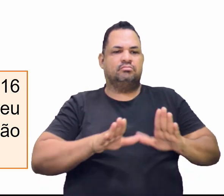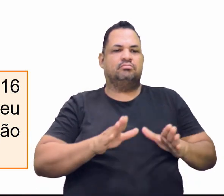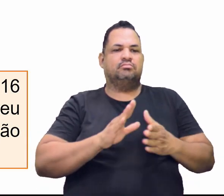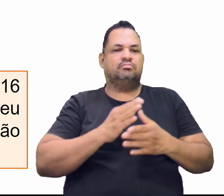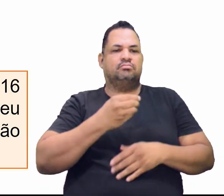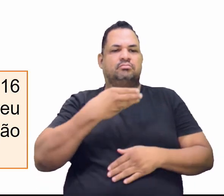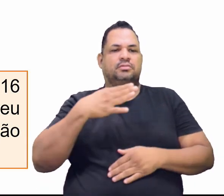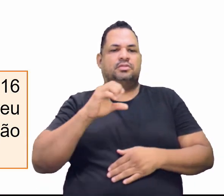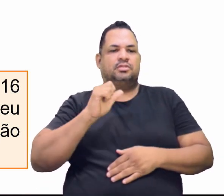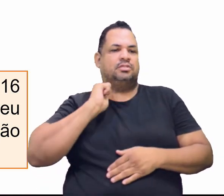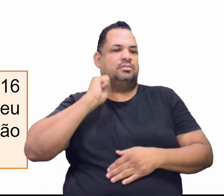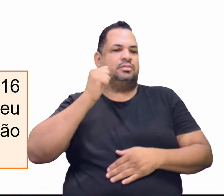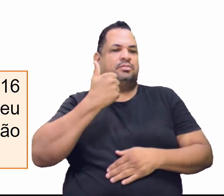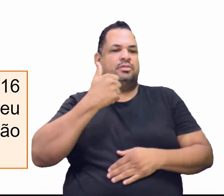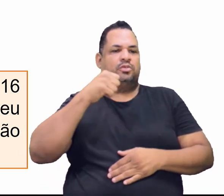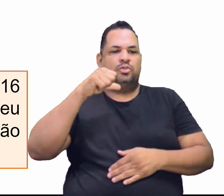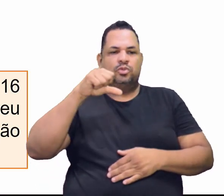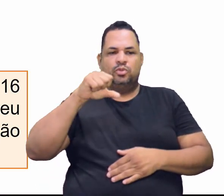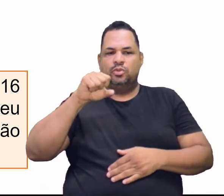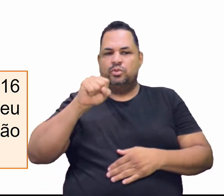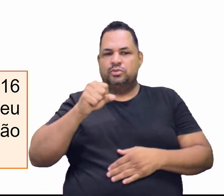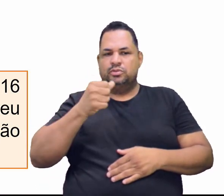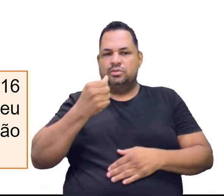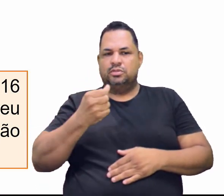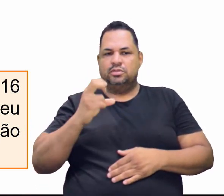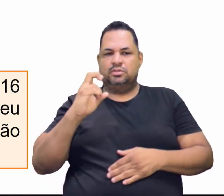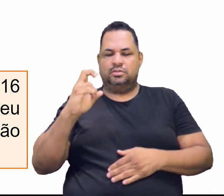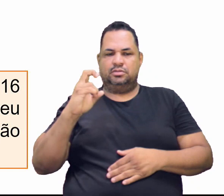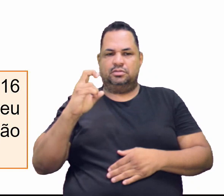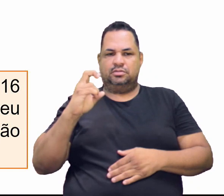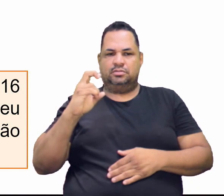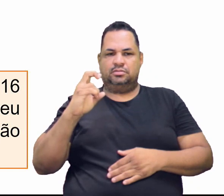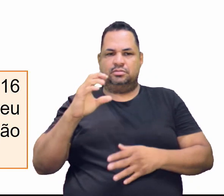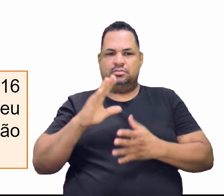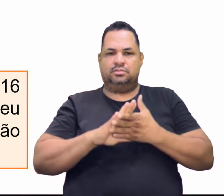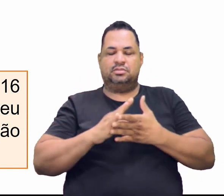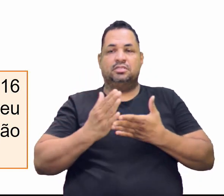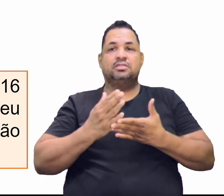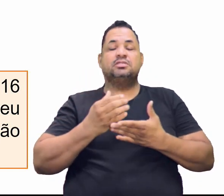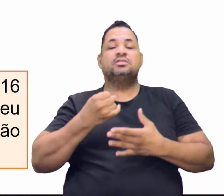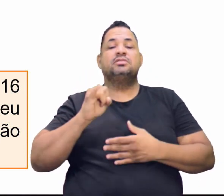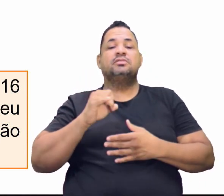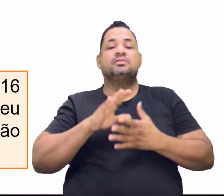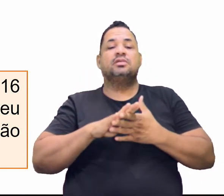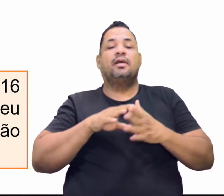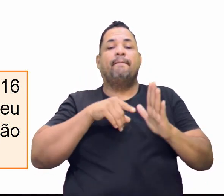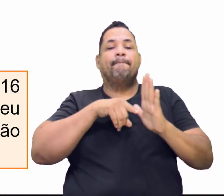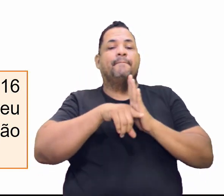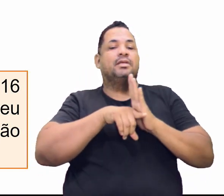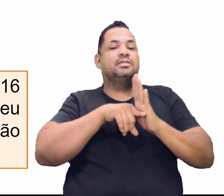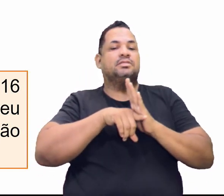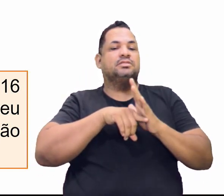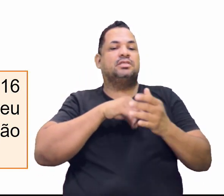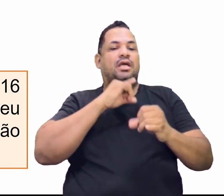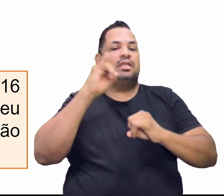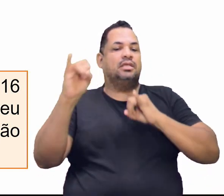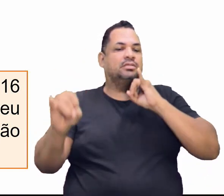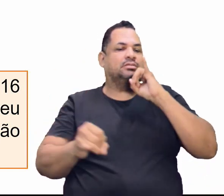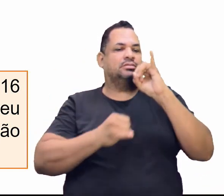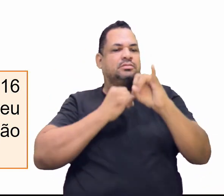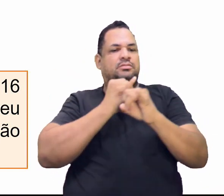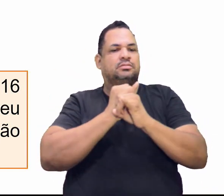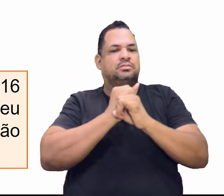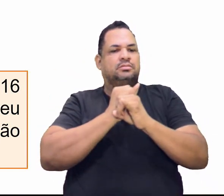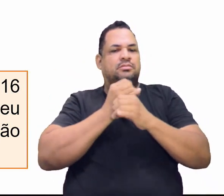de 1805. Aluno, se você der um Google aí sobre o Rondon, você verá que